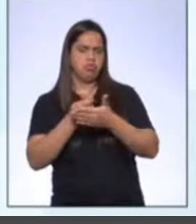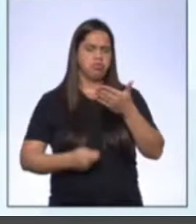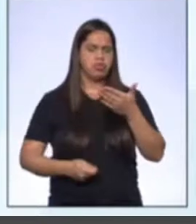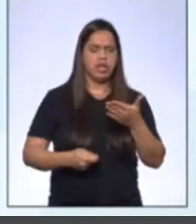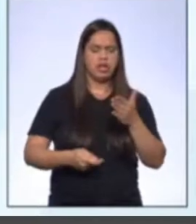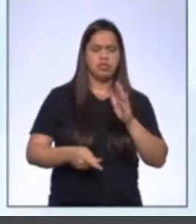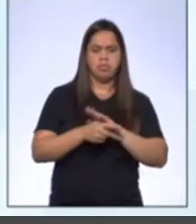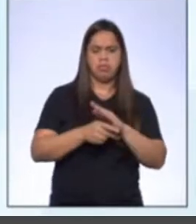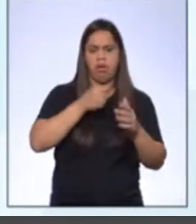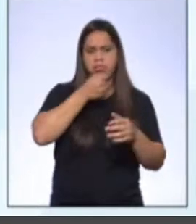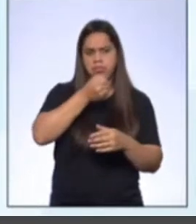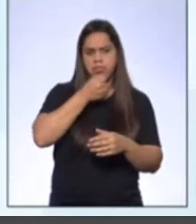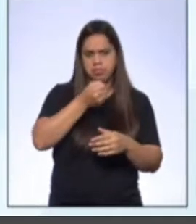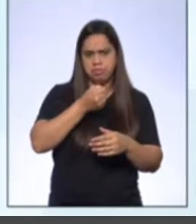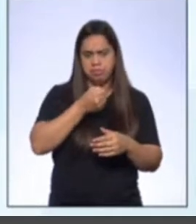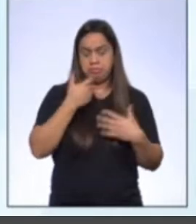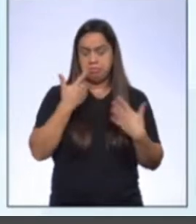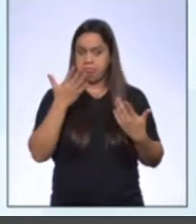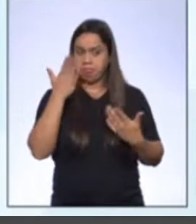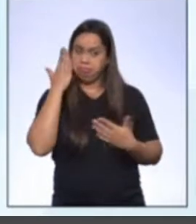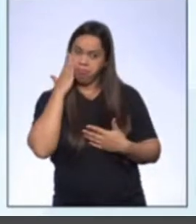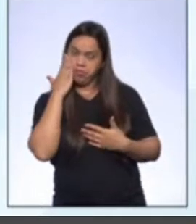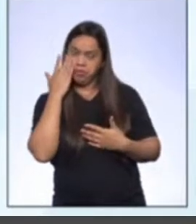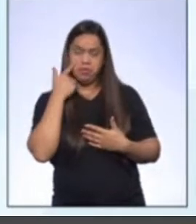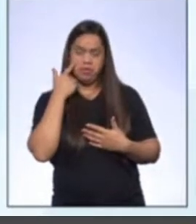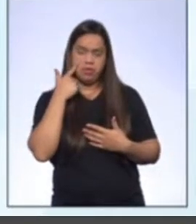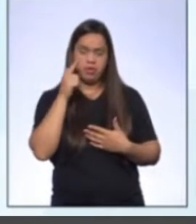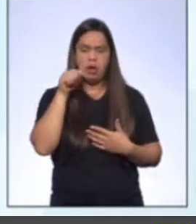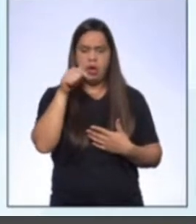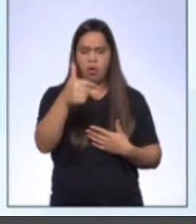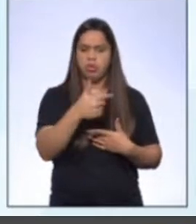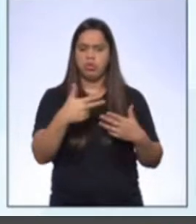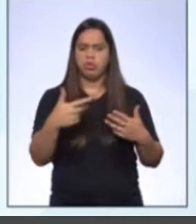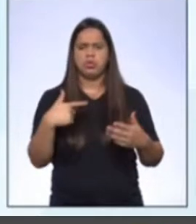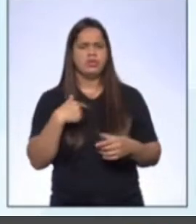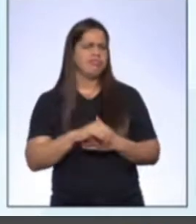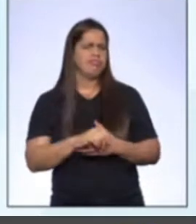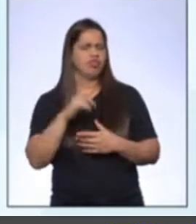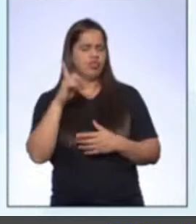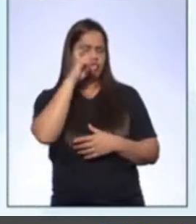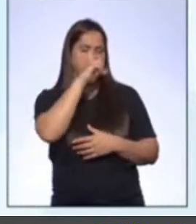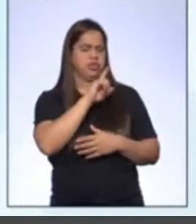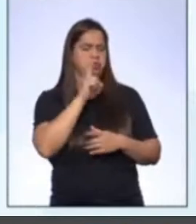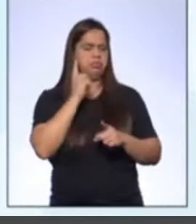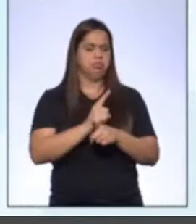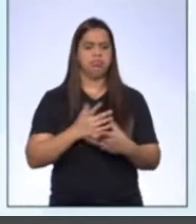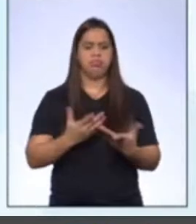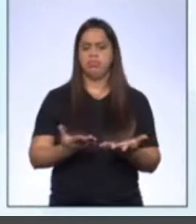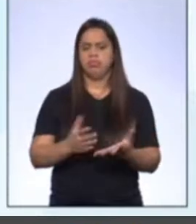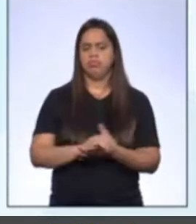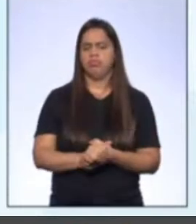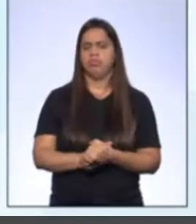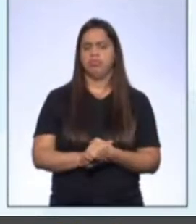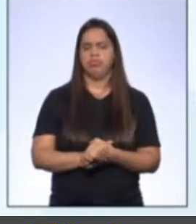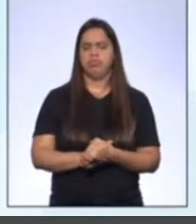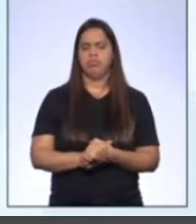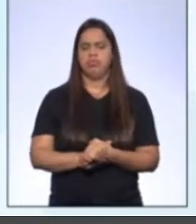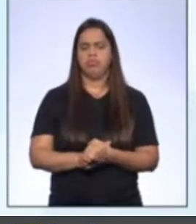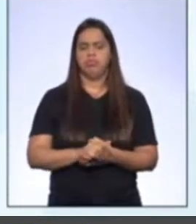se for uma coisinha ou outra, é muito raro. Texto jornalístico prima por